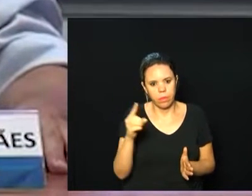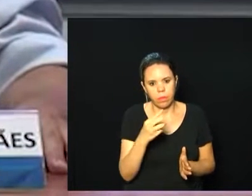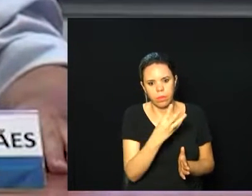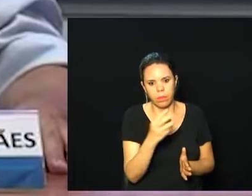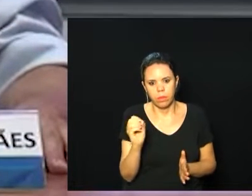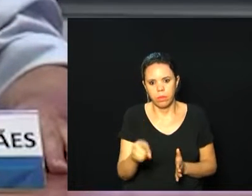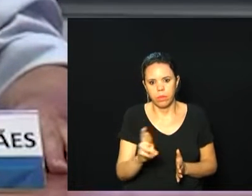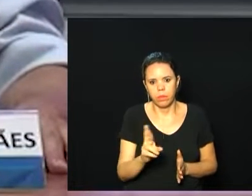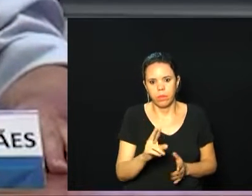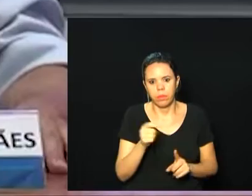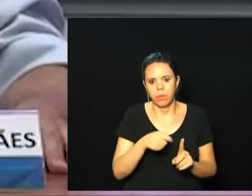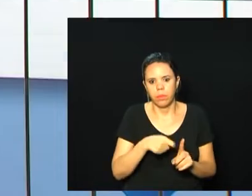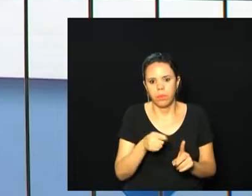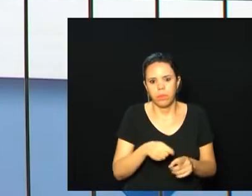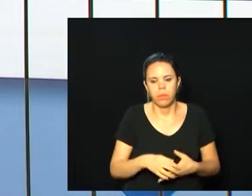mil mês.